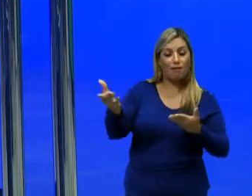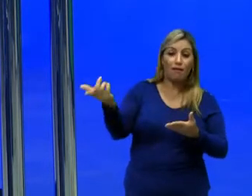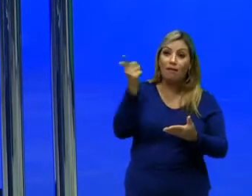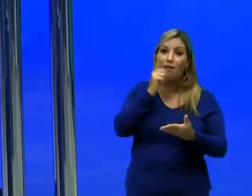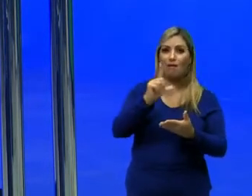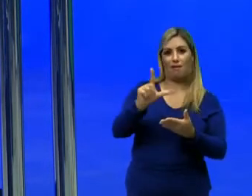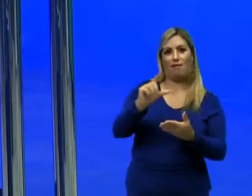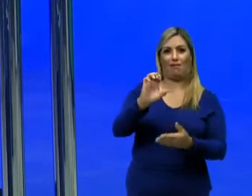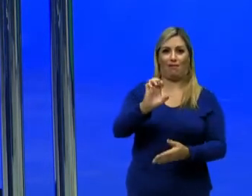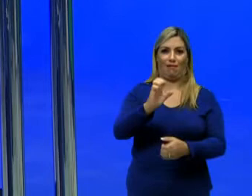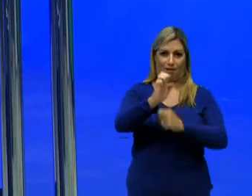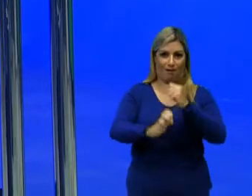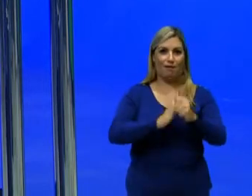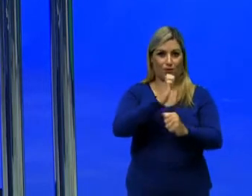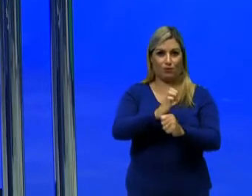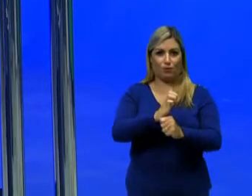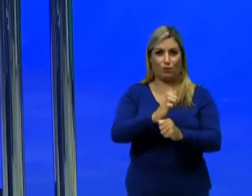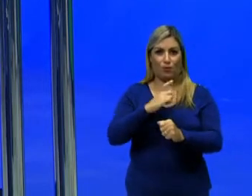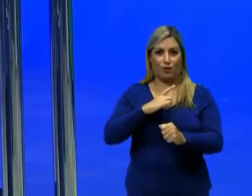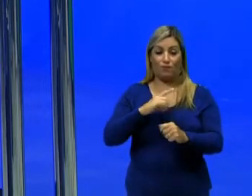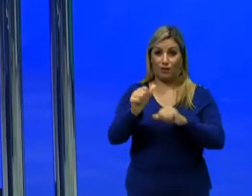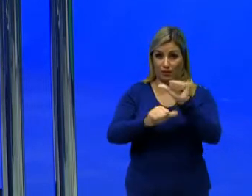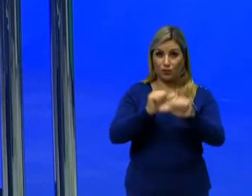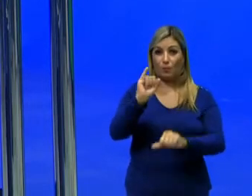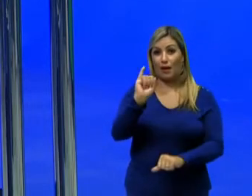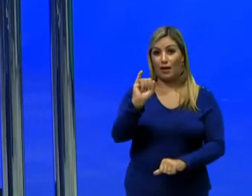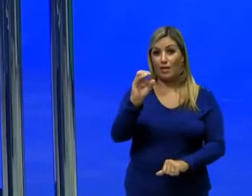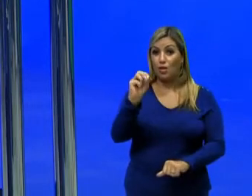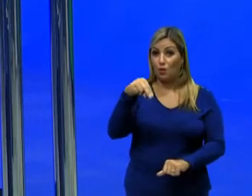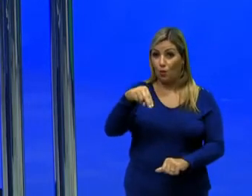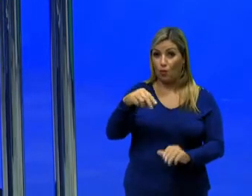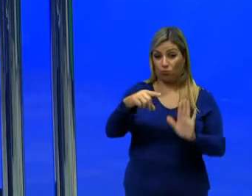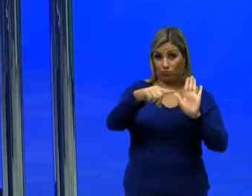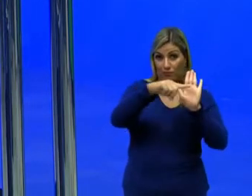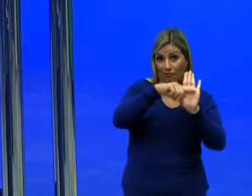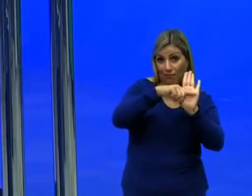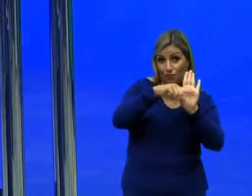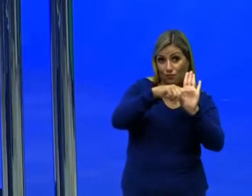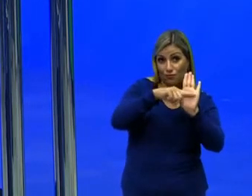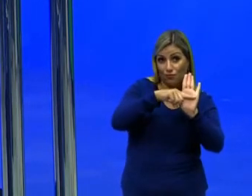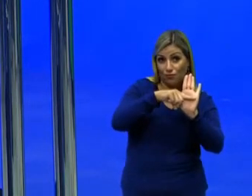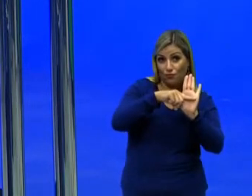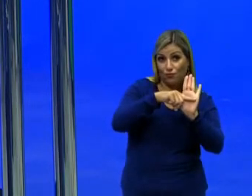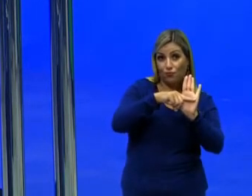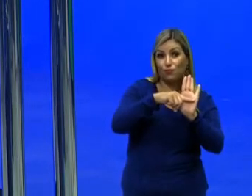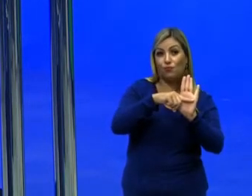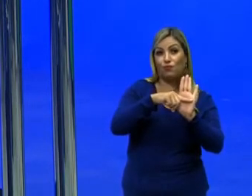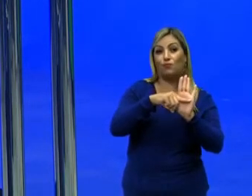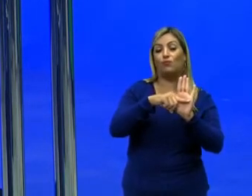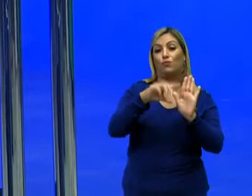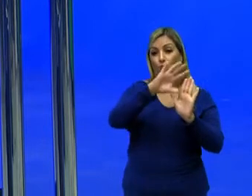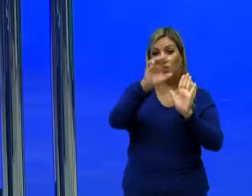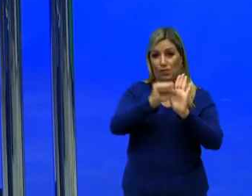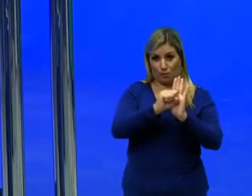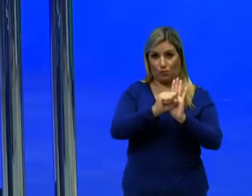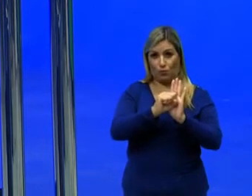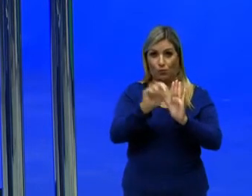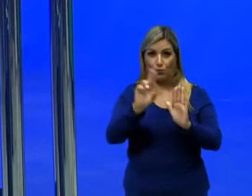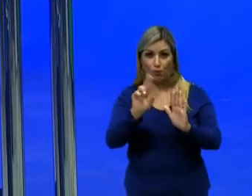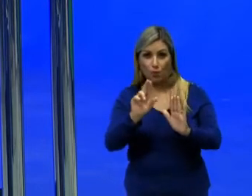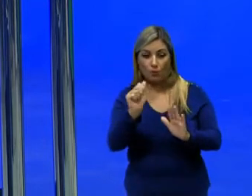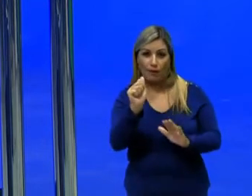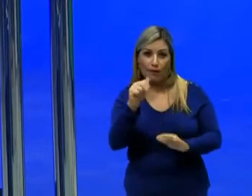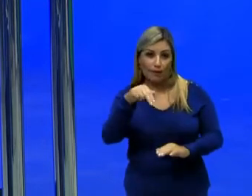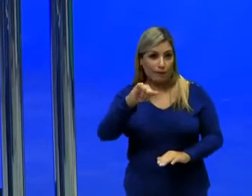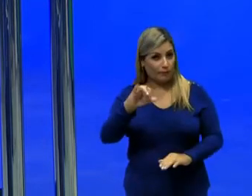um só que dessa maneira ele vai ficar com o finalzinho negativo de cima do seu símbolo chamando-se